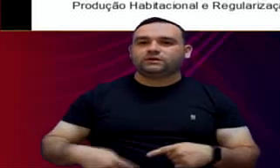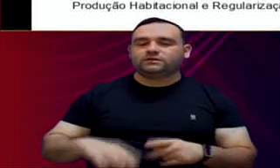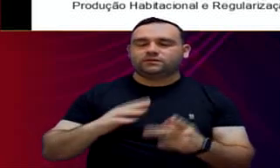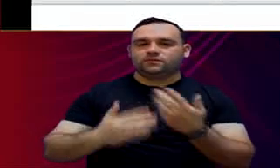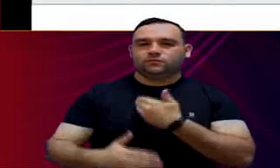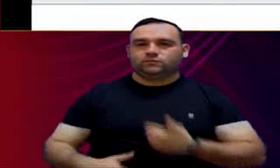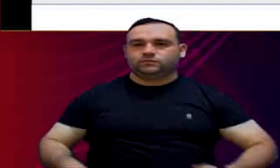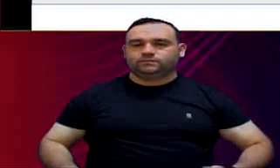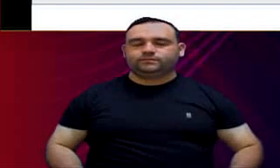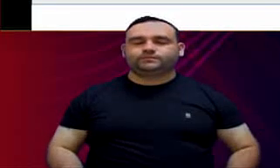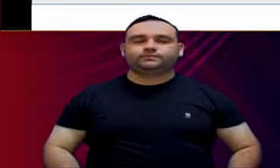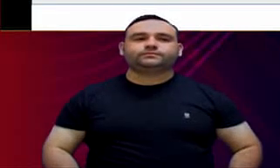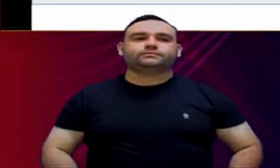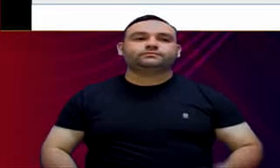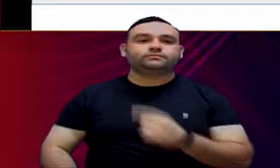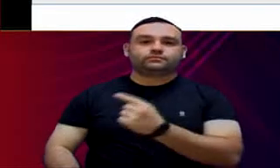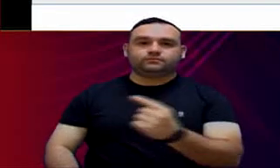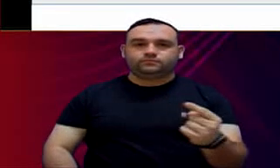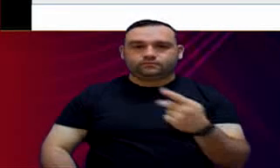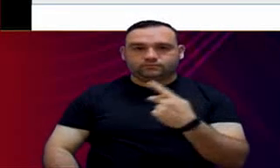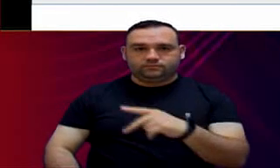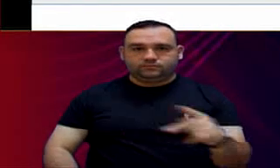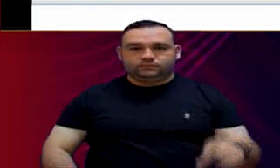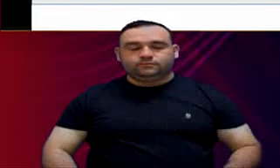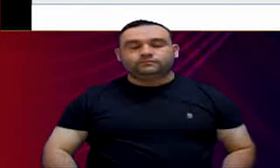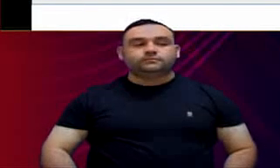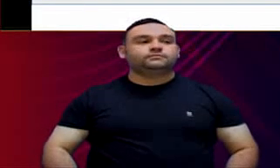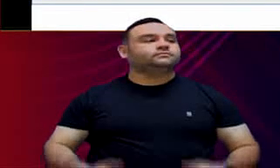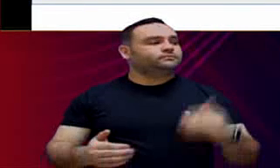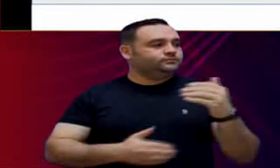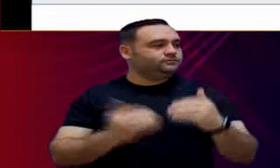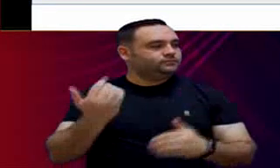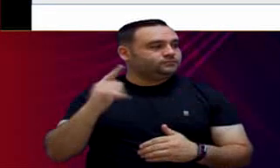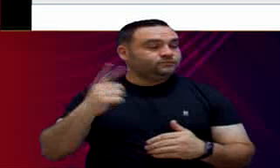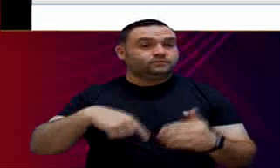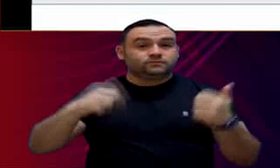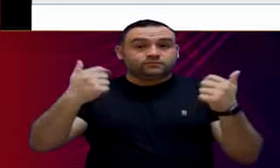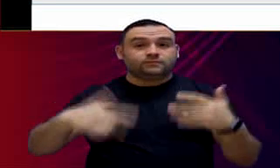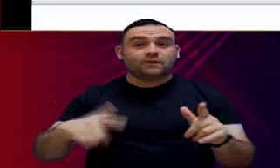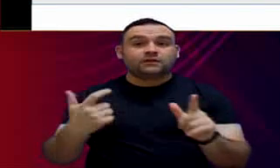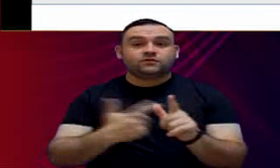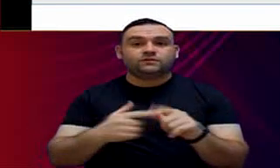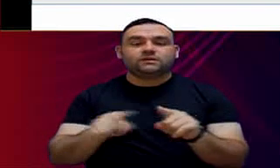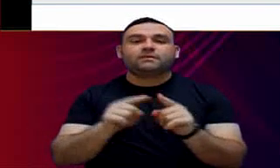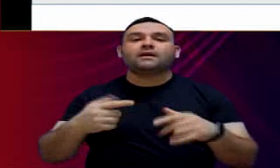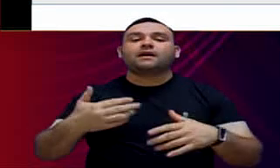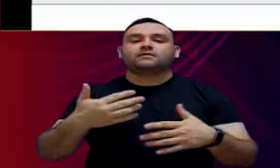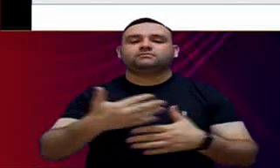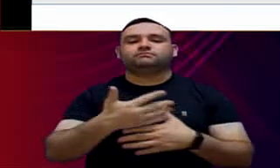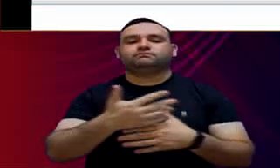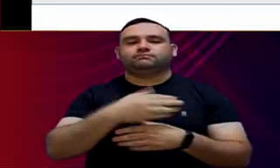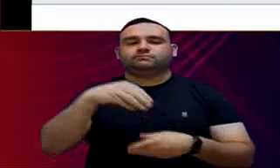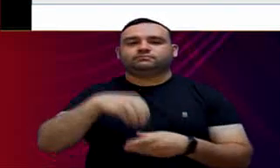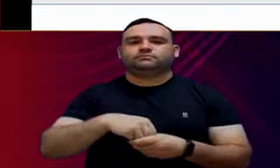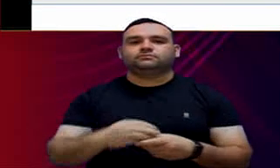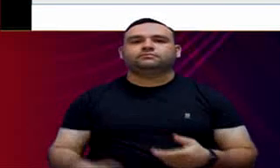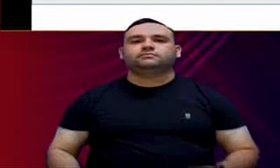públicas e cada um próximo quadro nós vamos tratar das despesas municipais